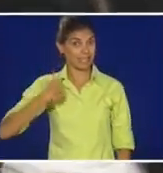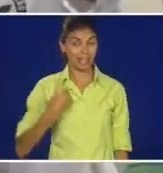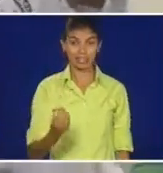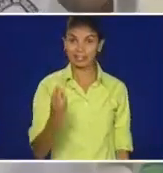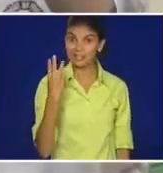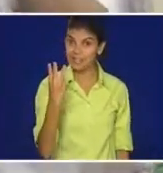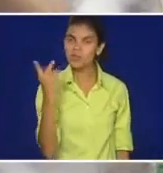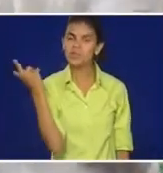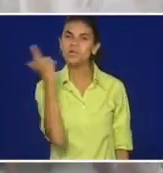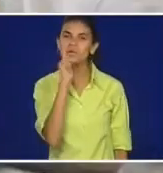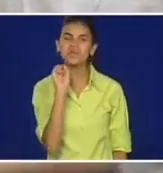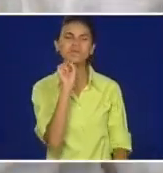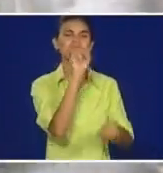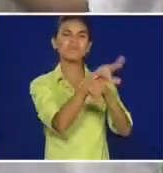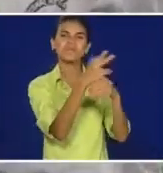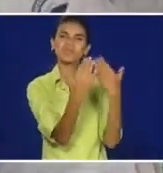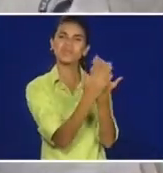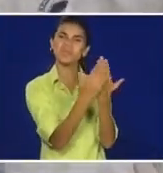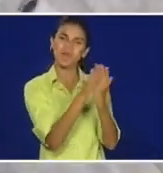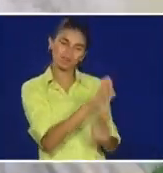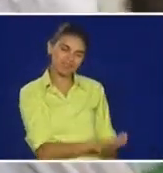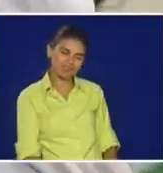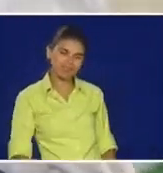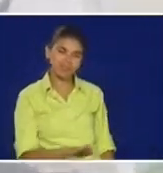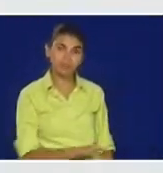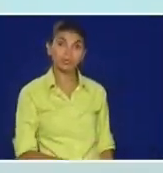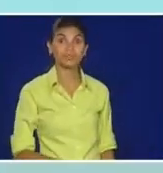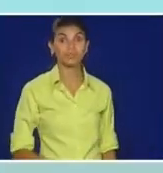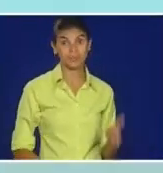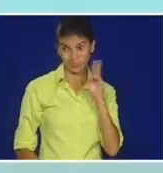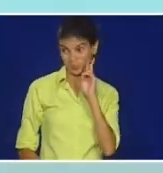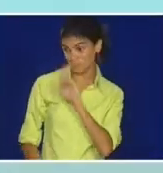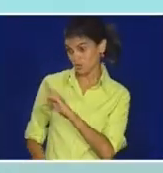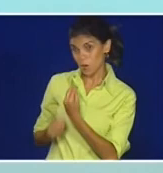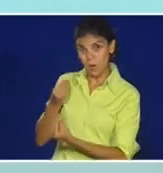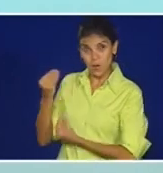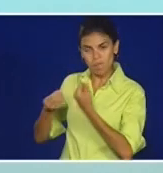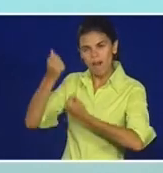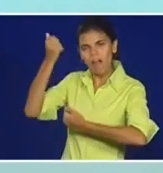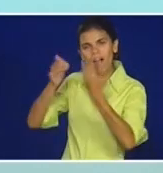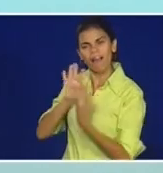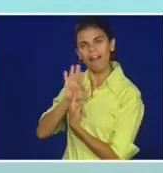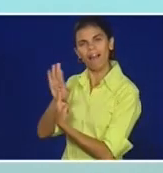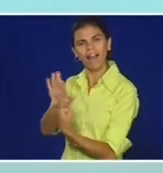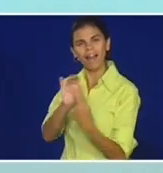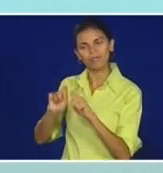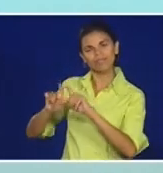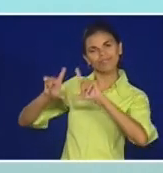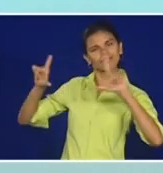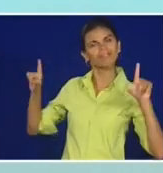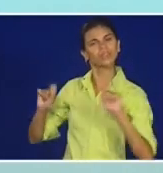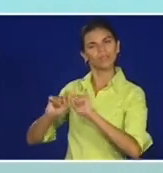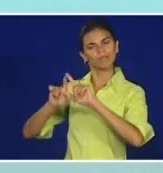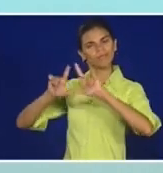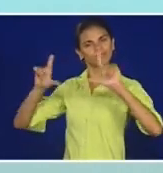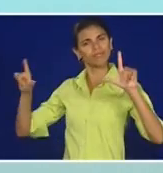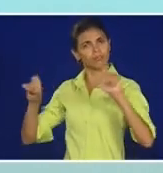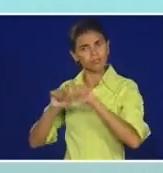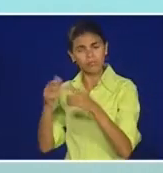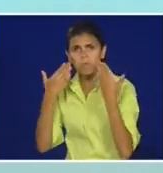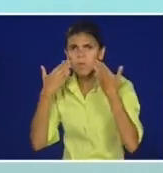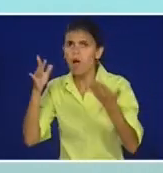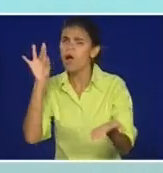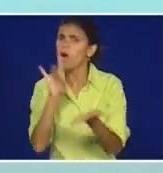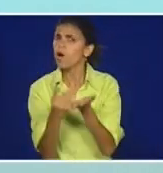dos 3 anos de idade, poderá ser incluída na pré-escola. O que vocês viram de Libras e o que nós apresentamos, o que foi